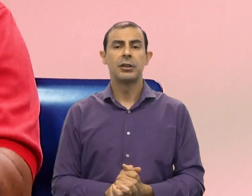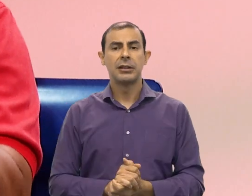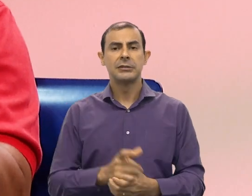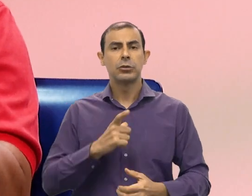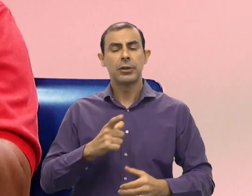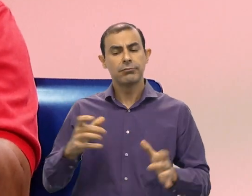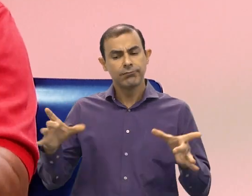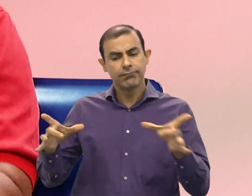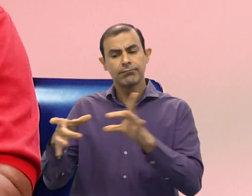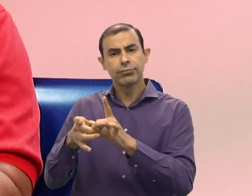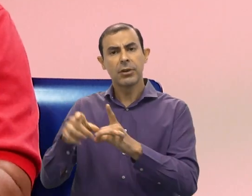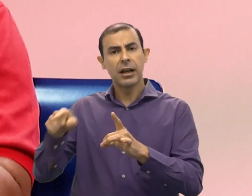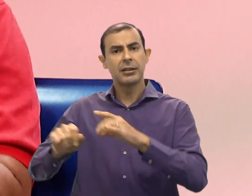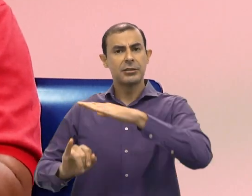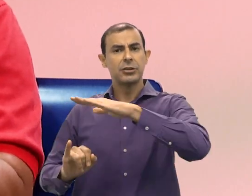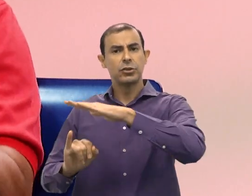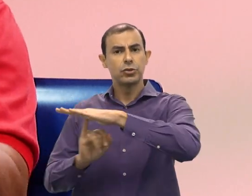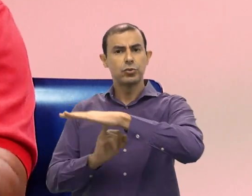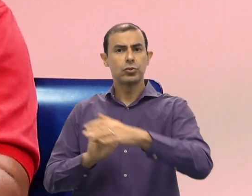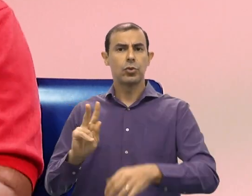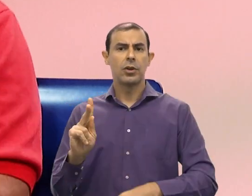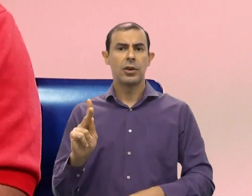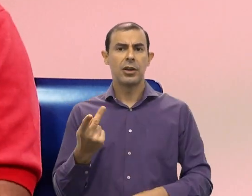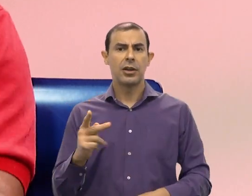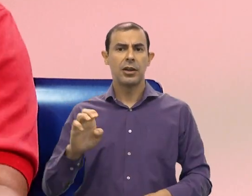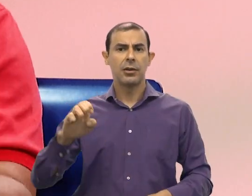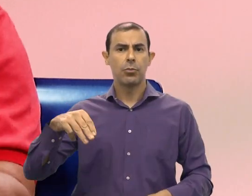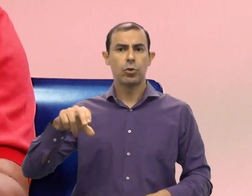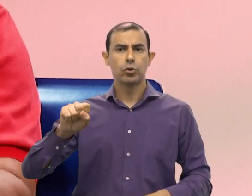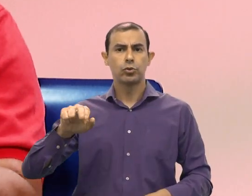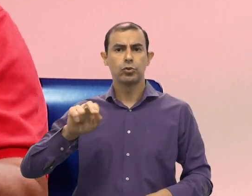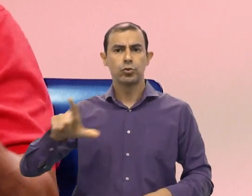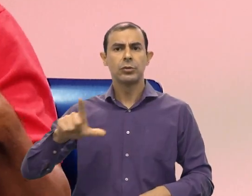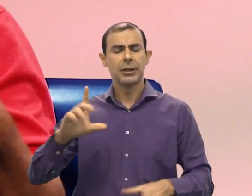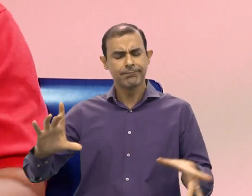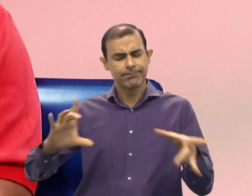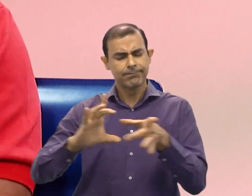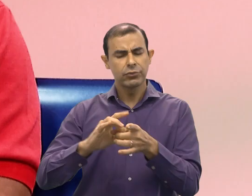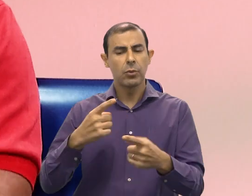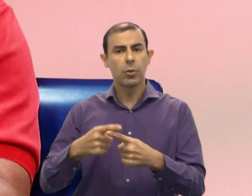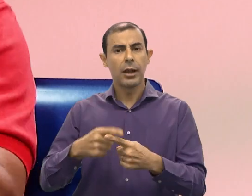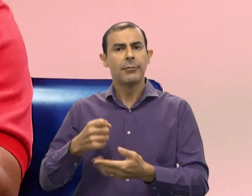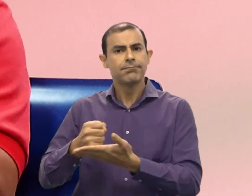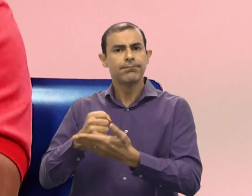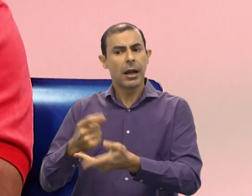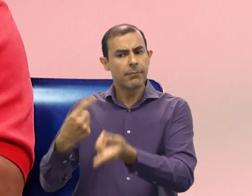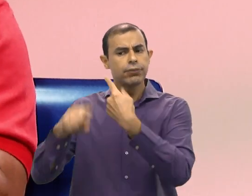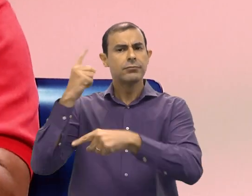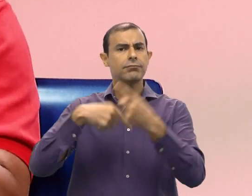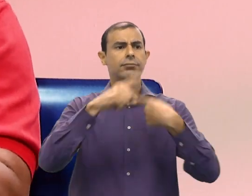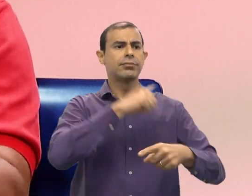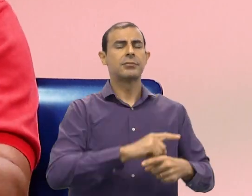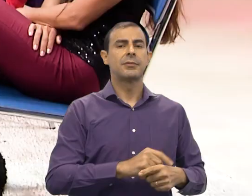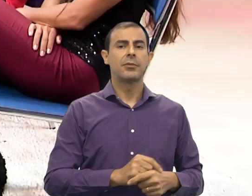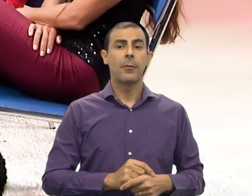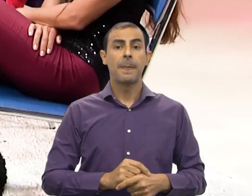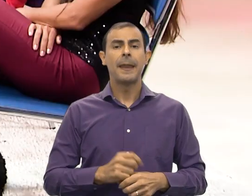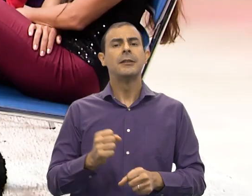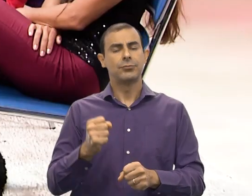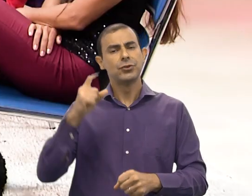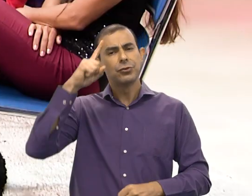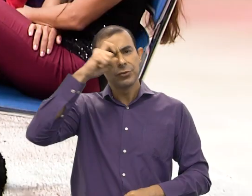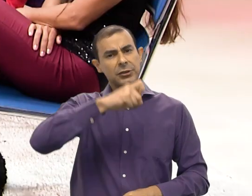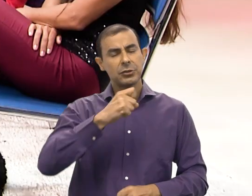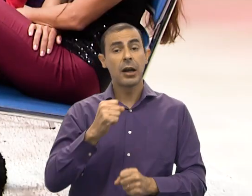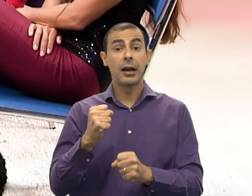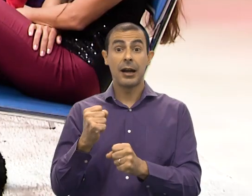organizada, de uma forma concatenada e específica, para que a gente possa dar passos largos. É uma missão difícil, a cada ano que passa, a